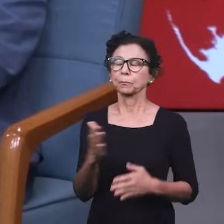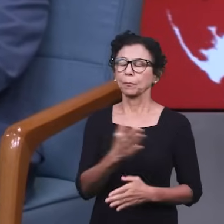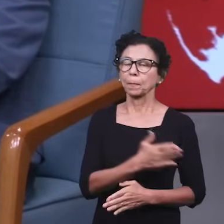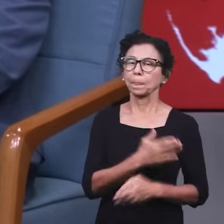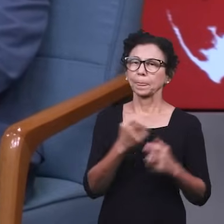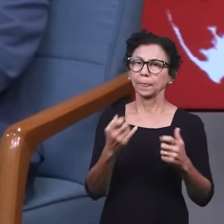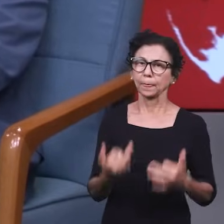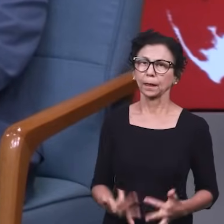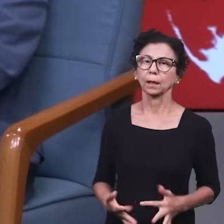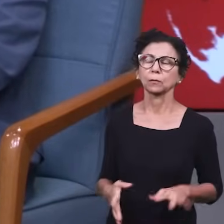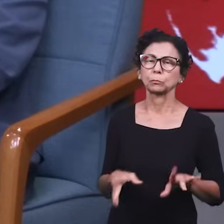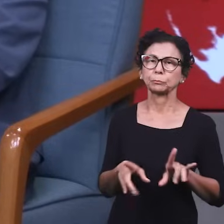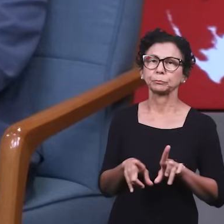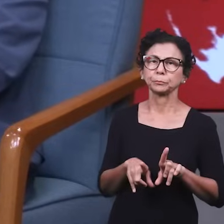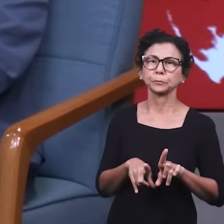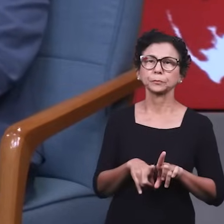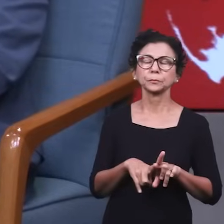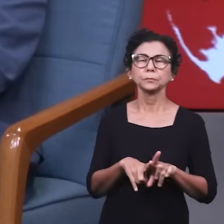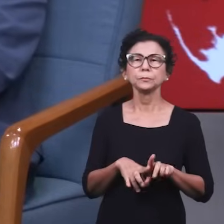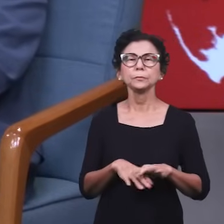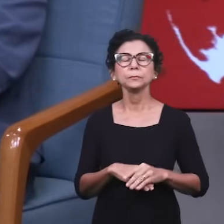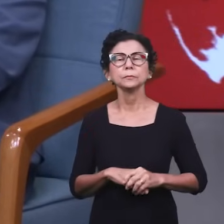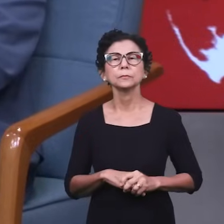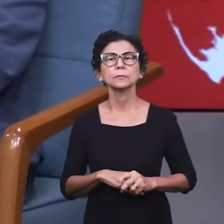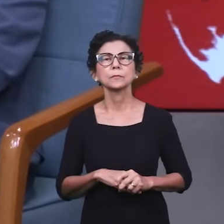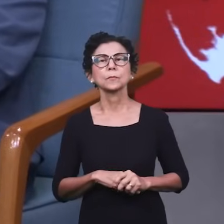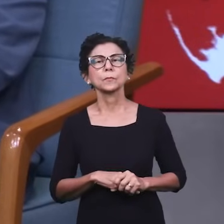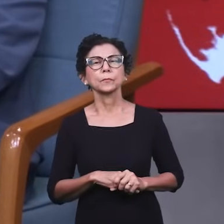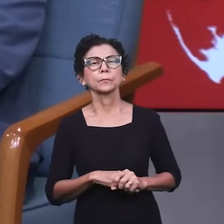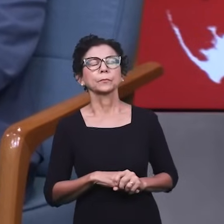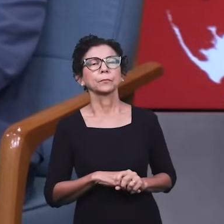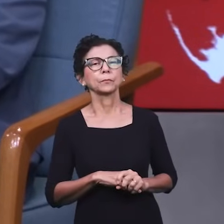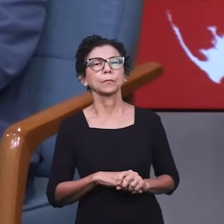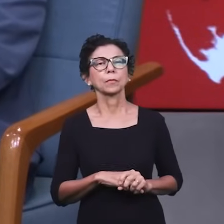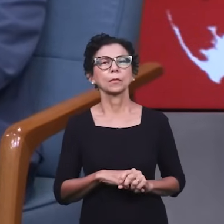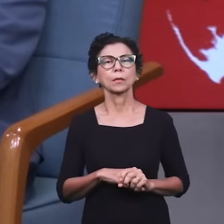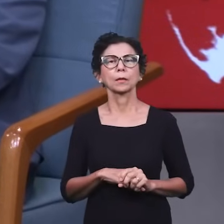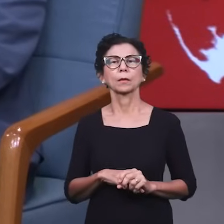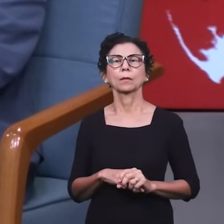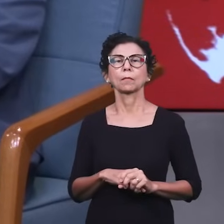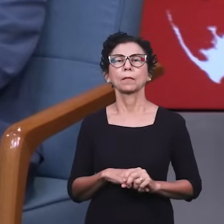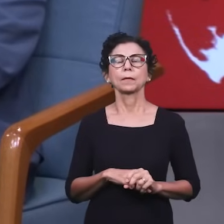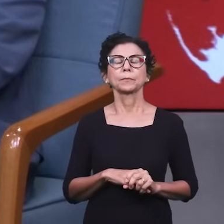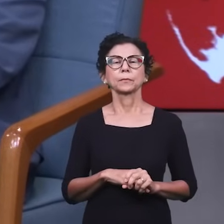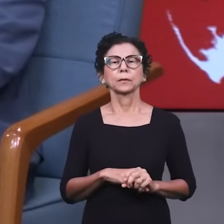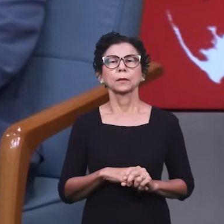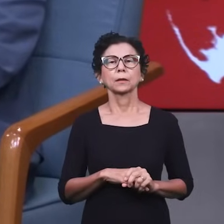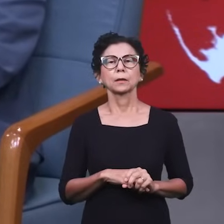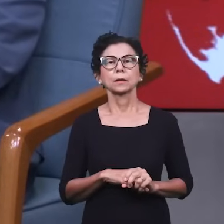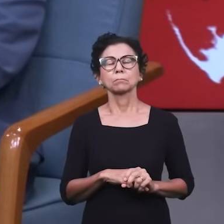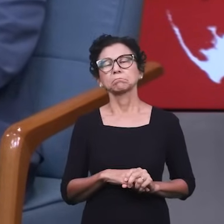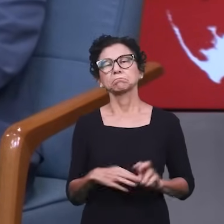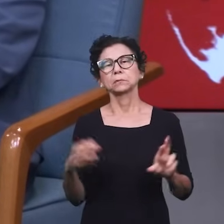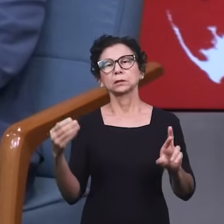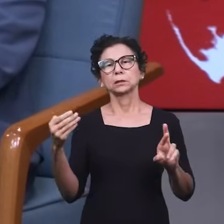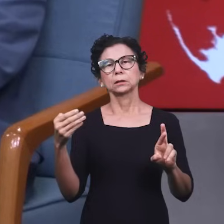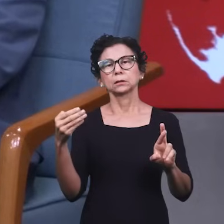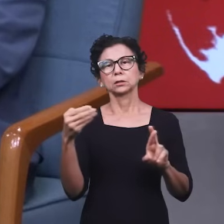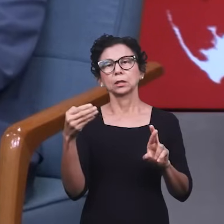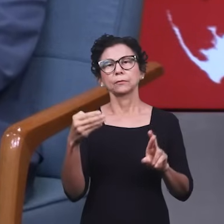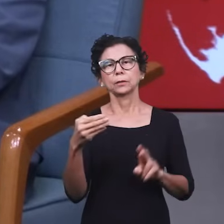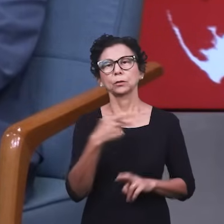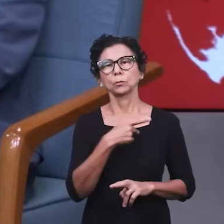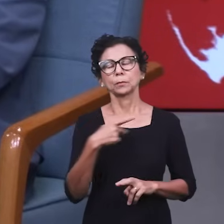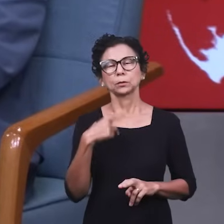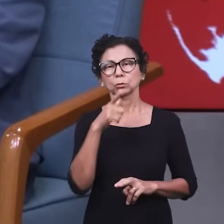a última igreja, como nós temos visto e vamos ver nos programas que o pastor Gilson vai trazer para nós, as 7 cartas,